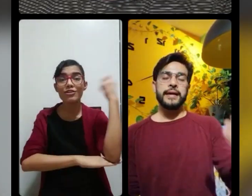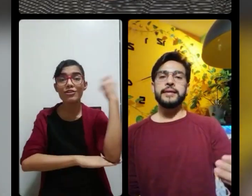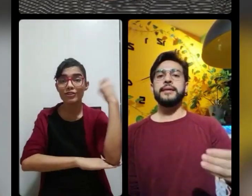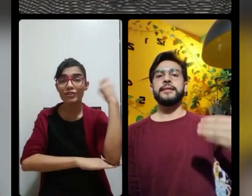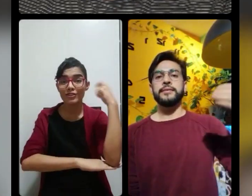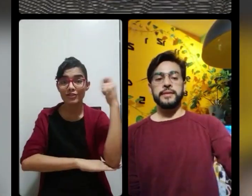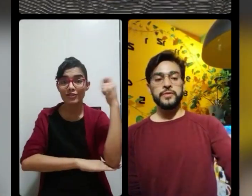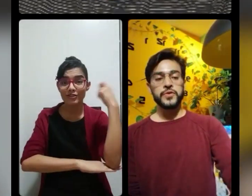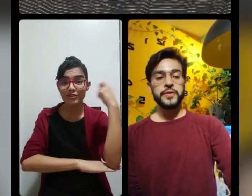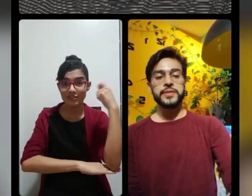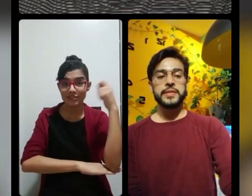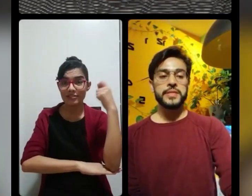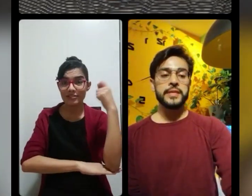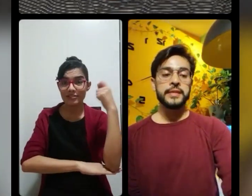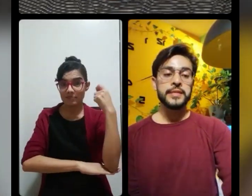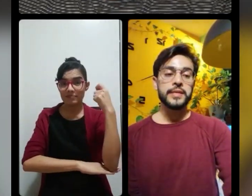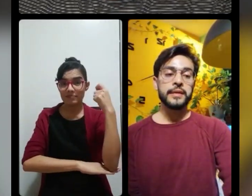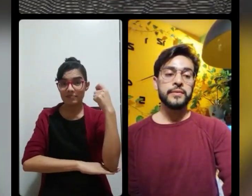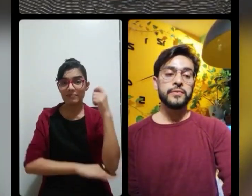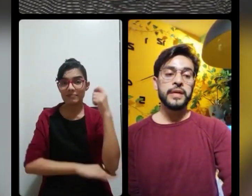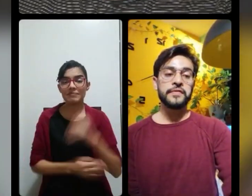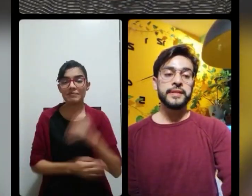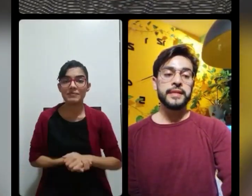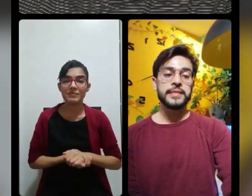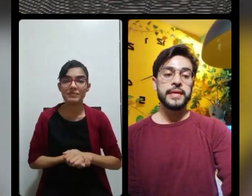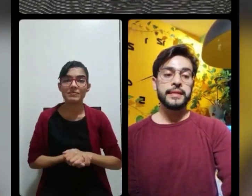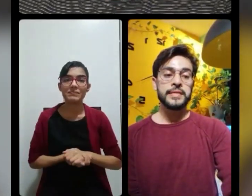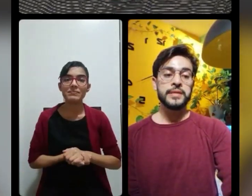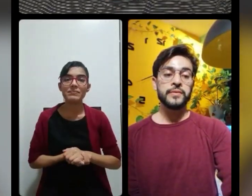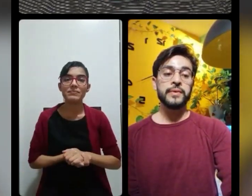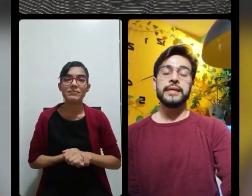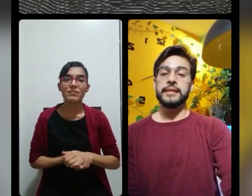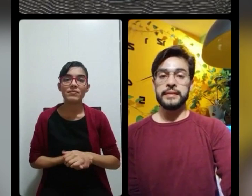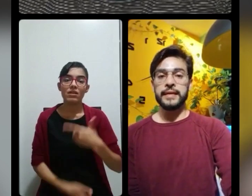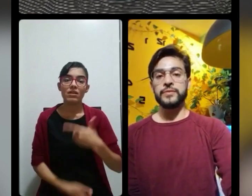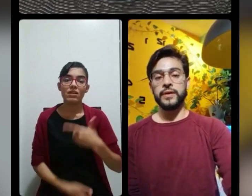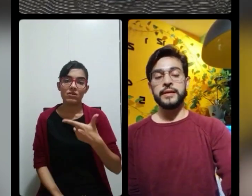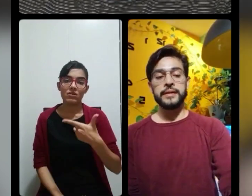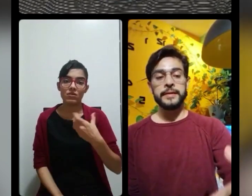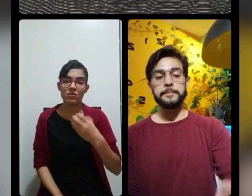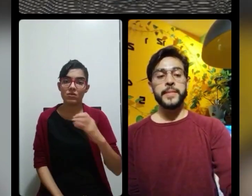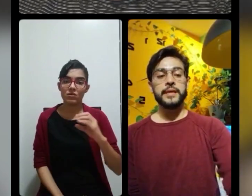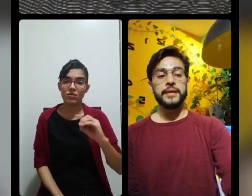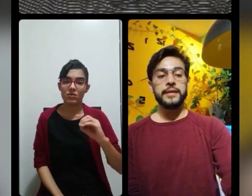Então, daí, em 2016, eu defendi a dissertação